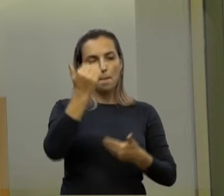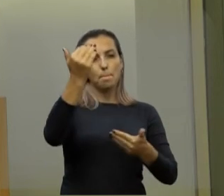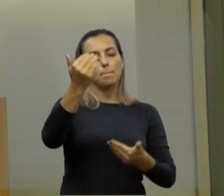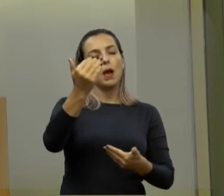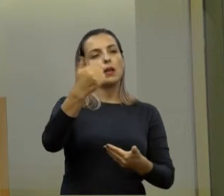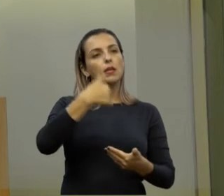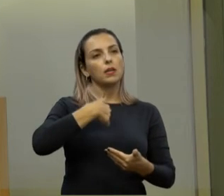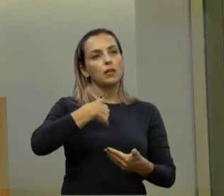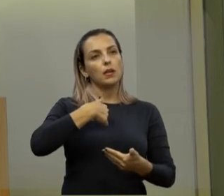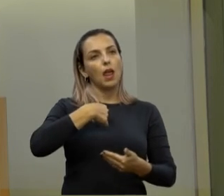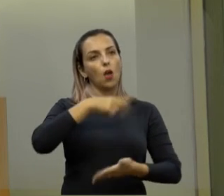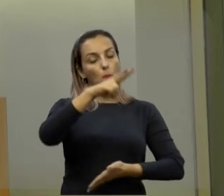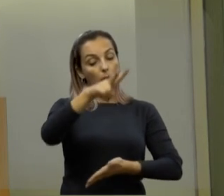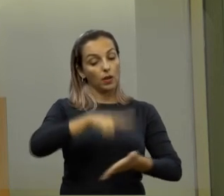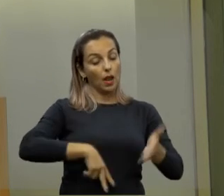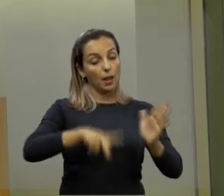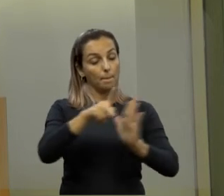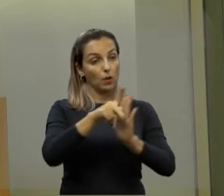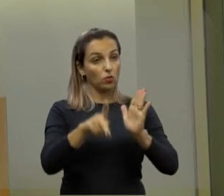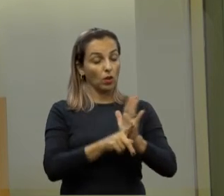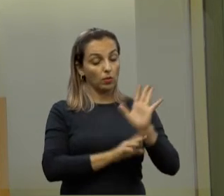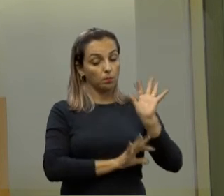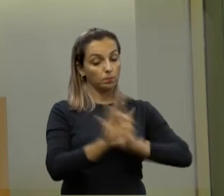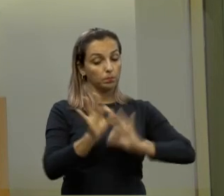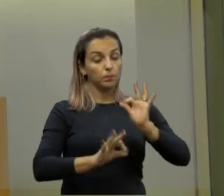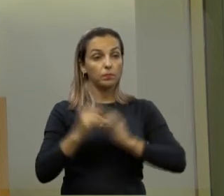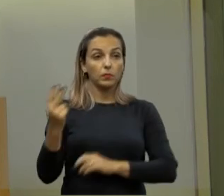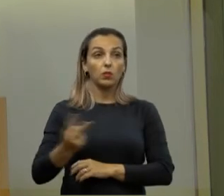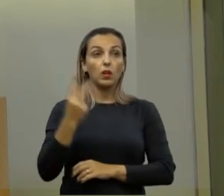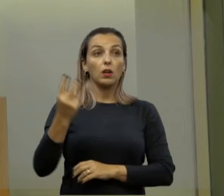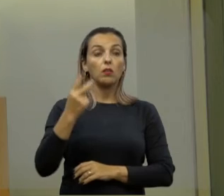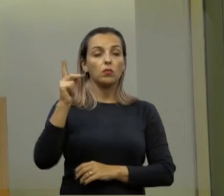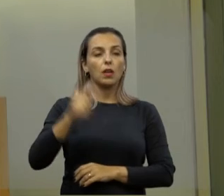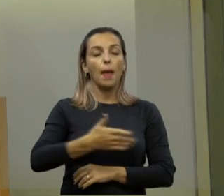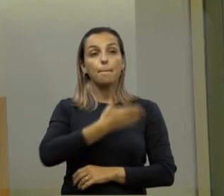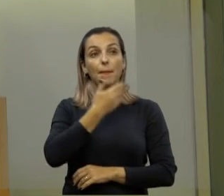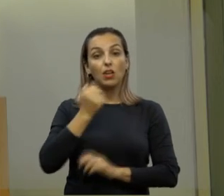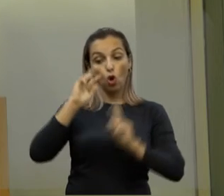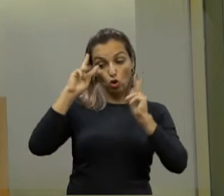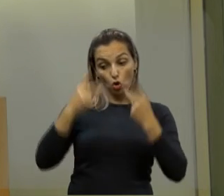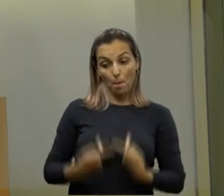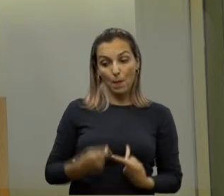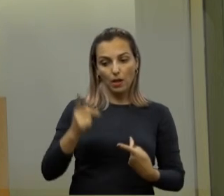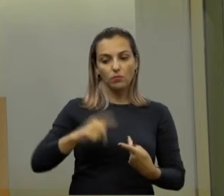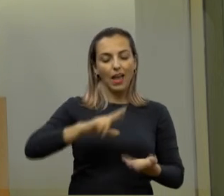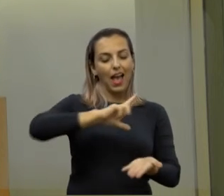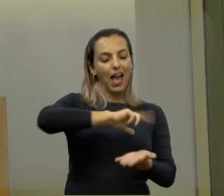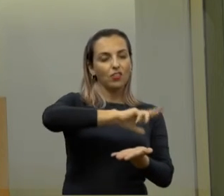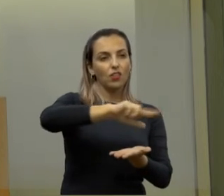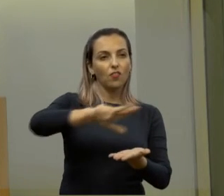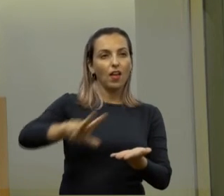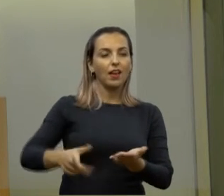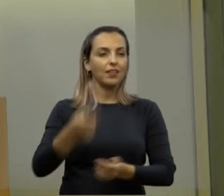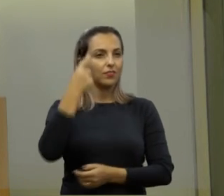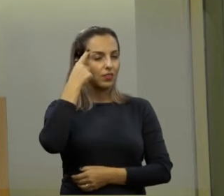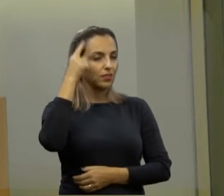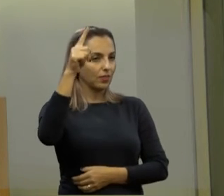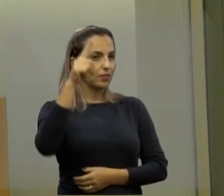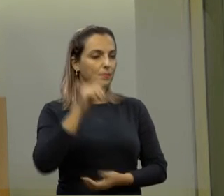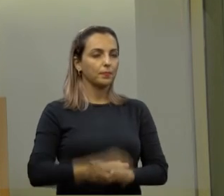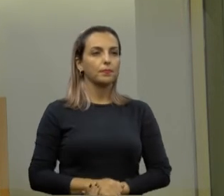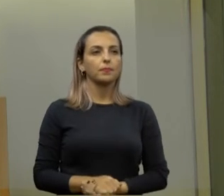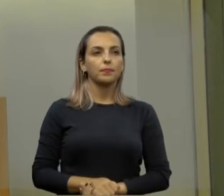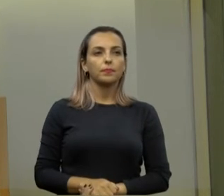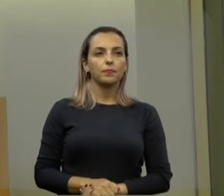por permitir que eu fiz essa leitura desse projeto e valorizar-se o que há de melhor no ser humano a pluralidade de ideias